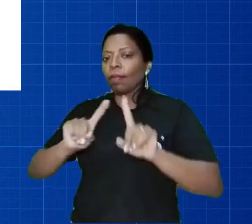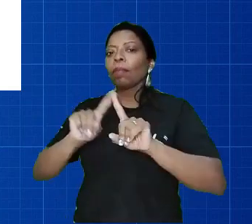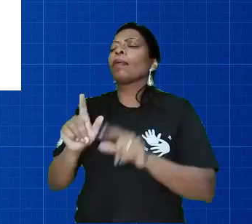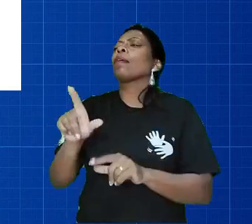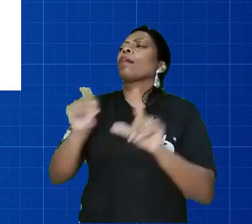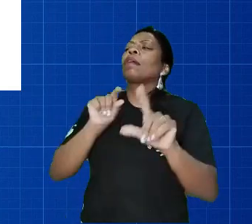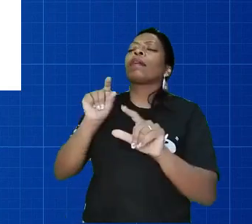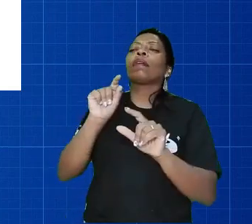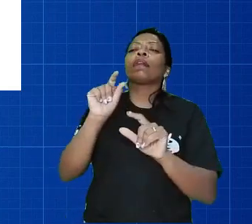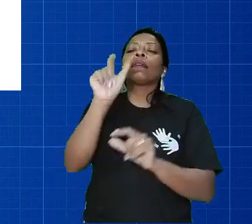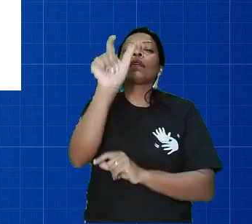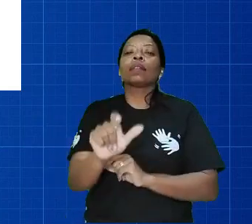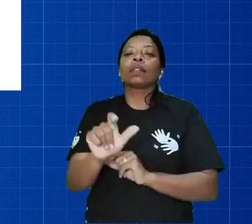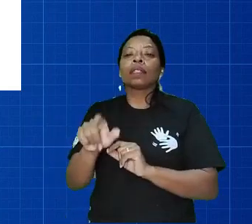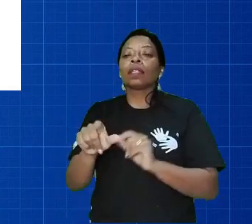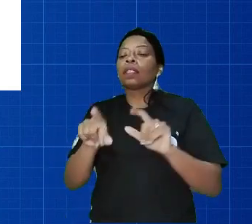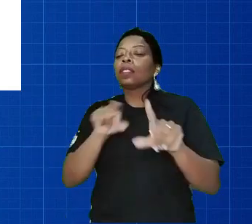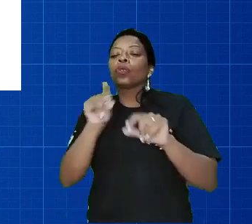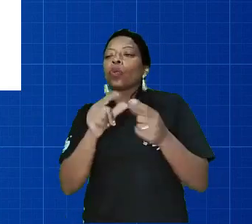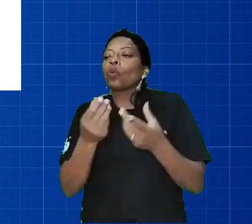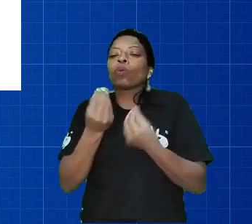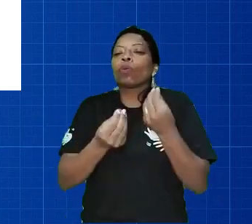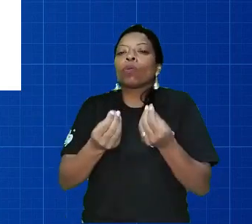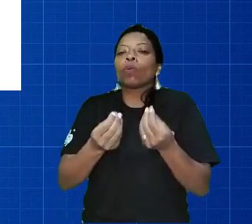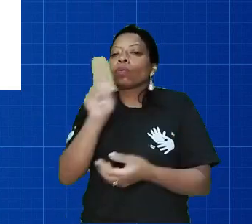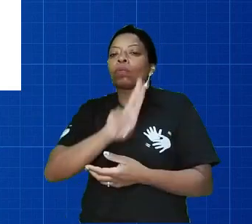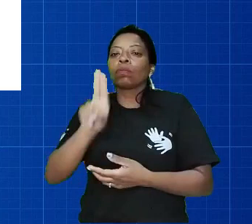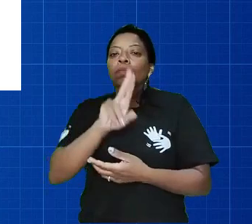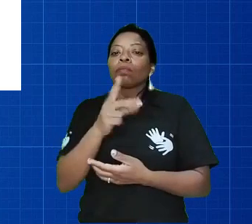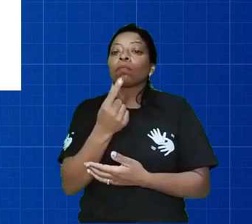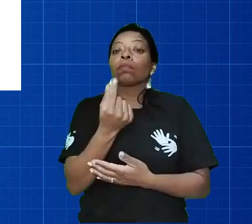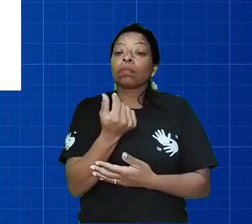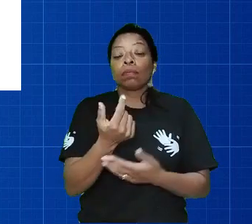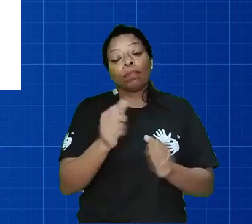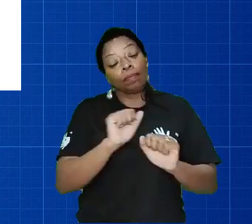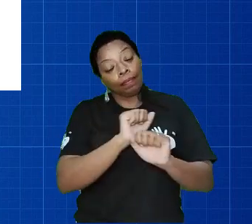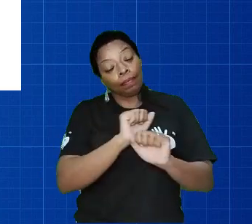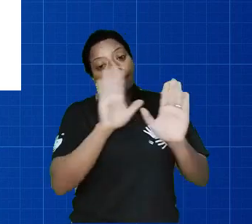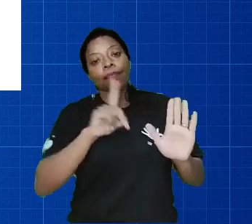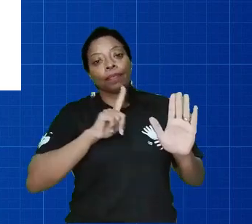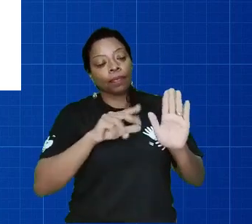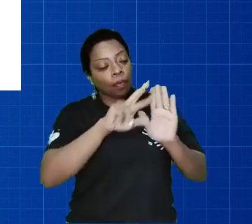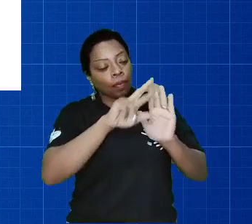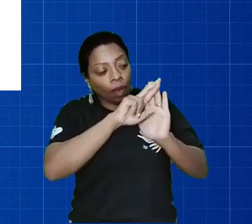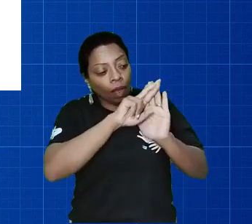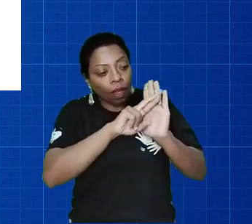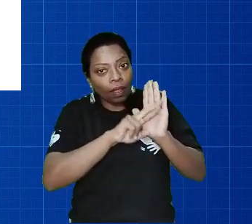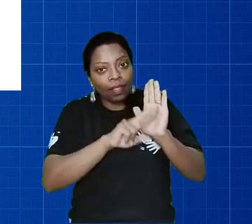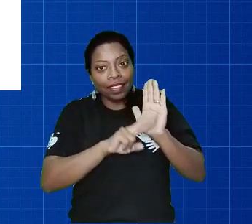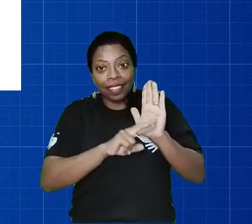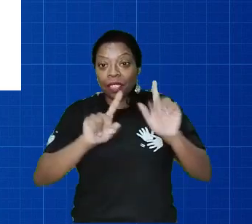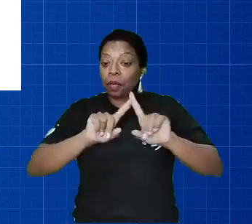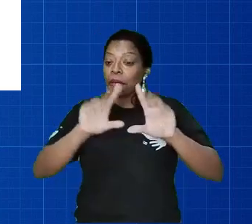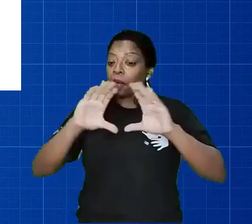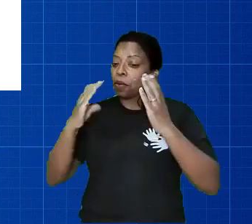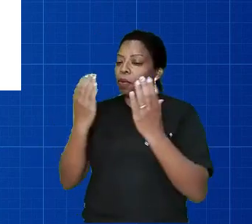ser gasto esse recurso? Claro, dentro das regras, dentro da resolução do PDDE, é